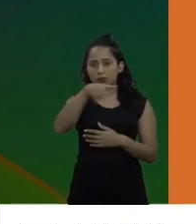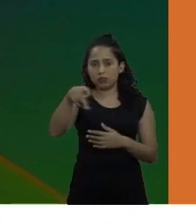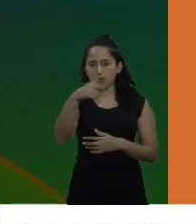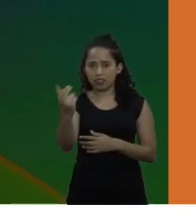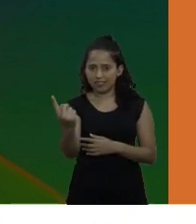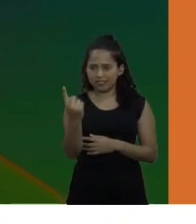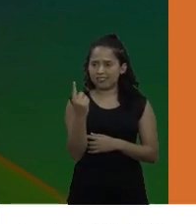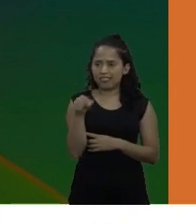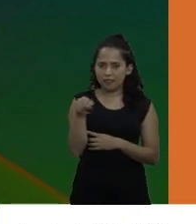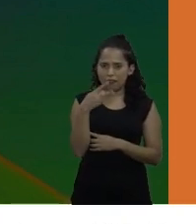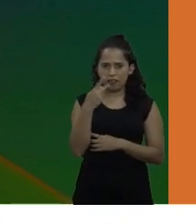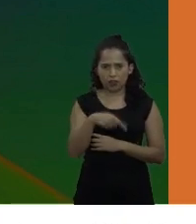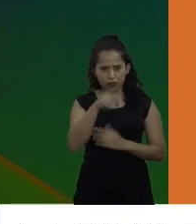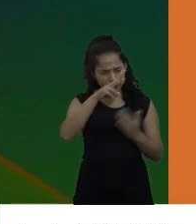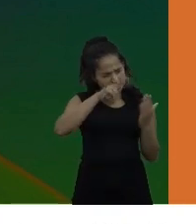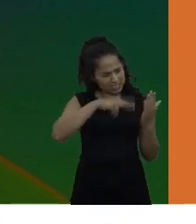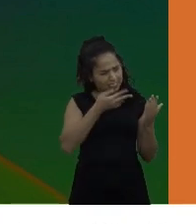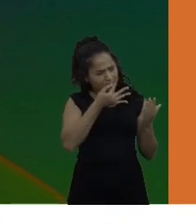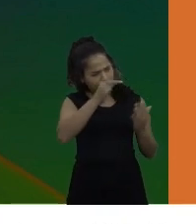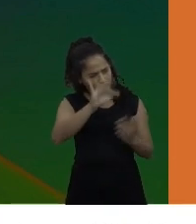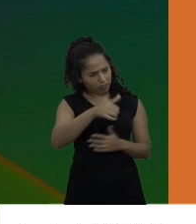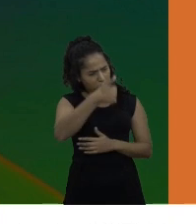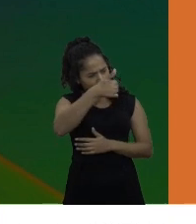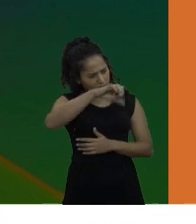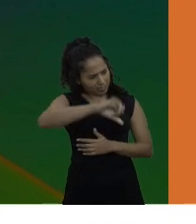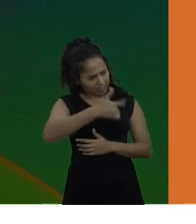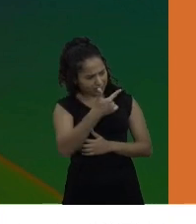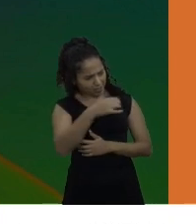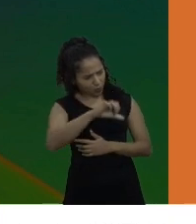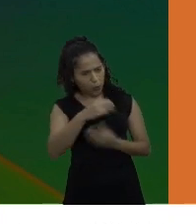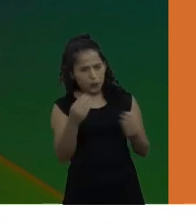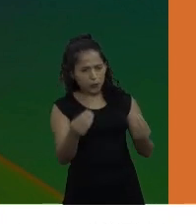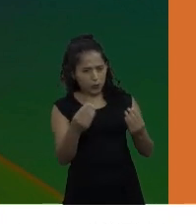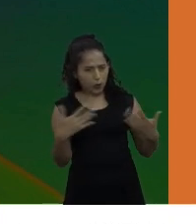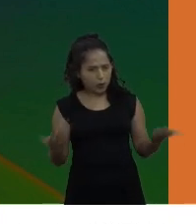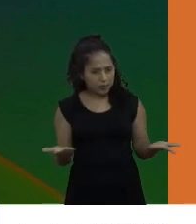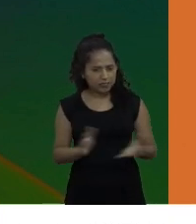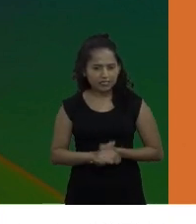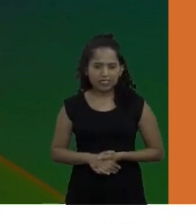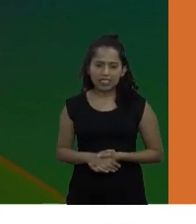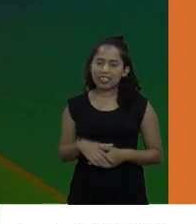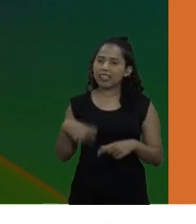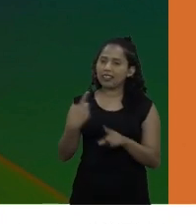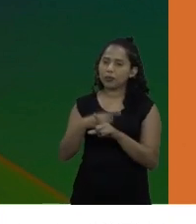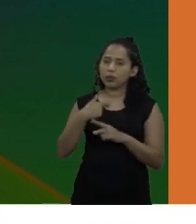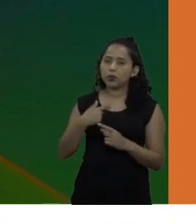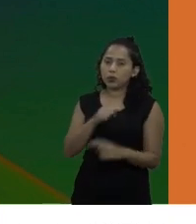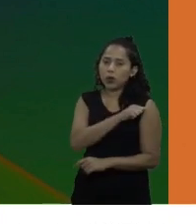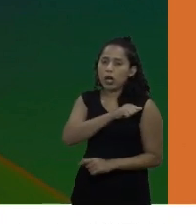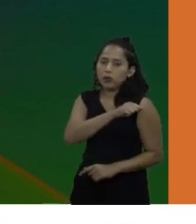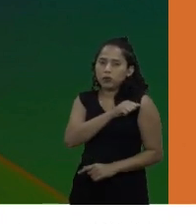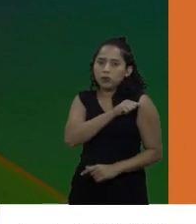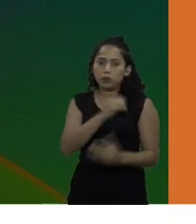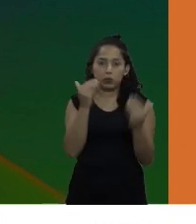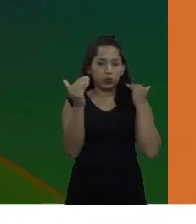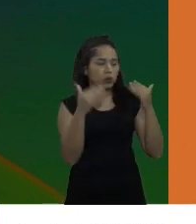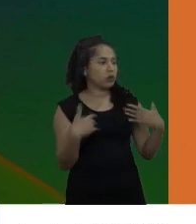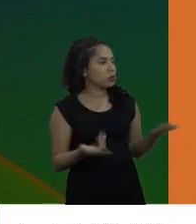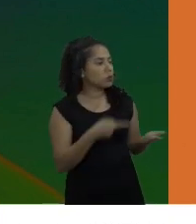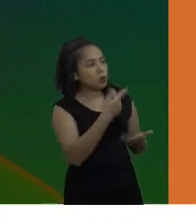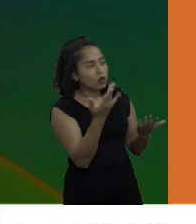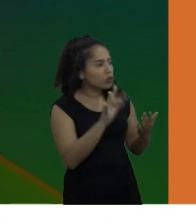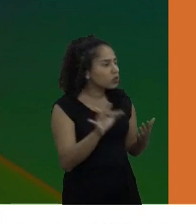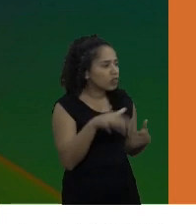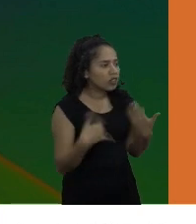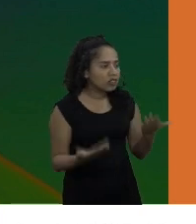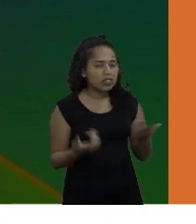falou, você está lendo Freud em 1929? Como assim? Eu sou aluno de psicologia. Ela, meu Deus, qual faculdade? Tal,